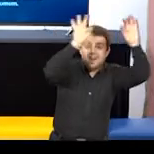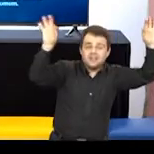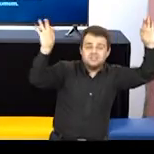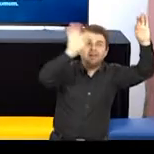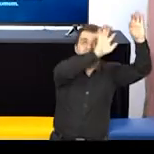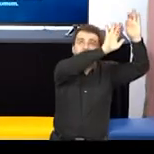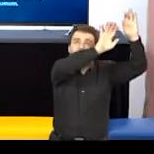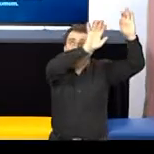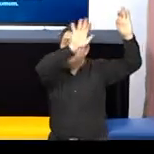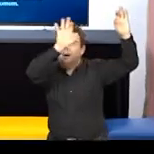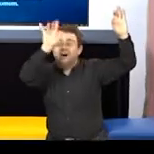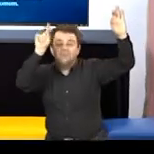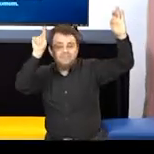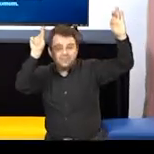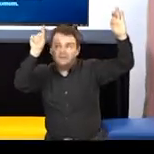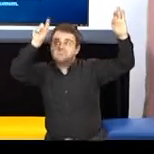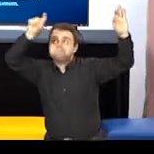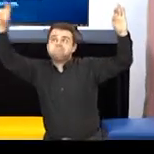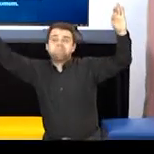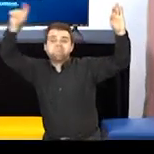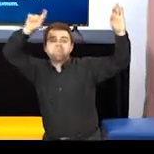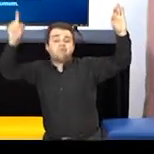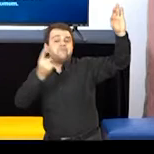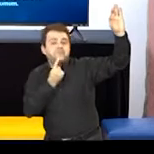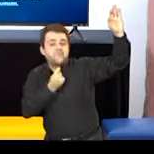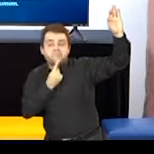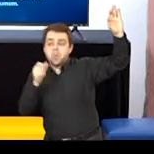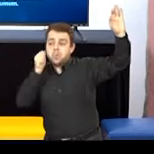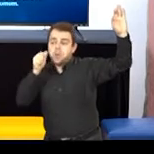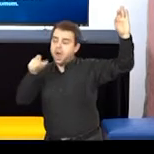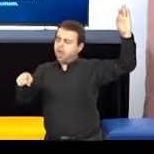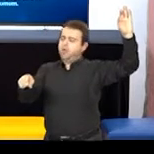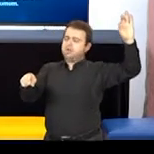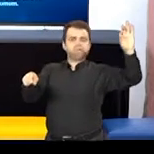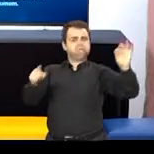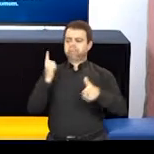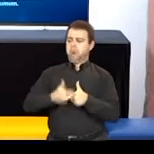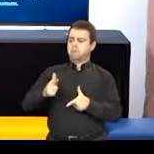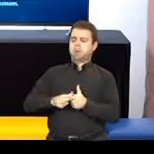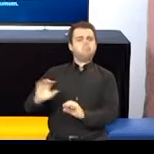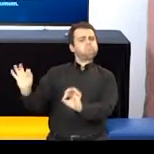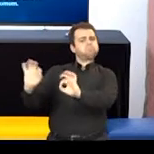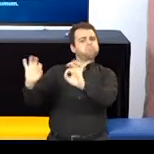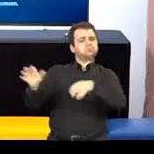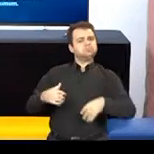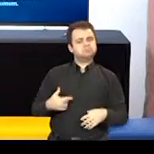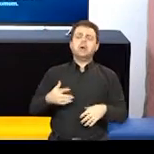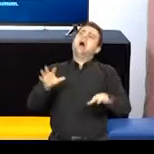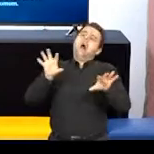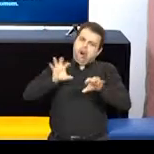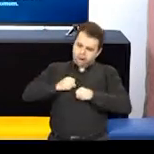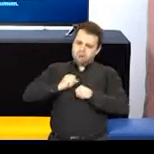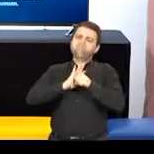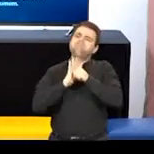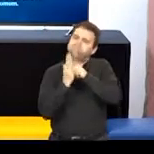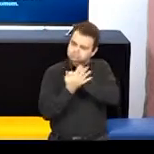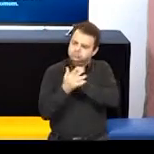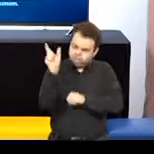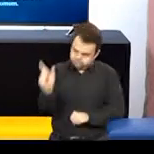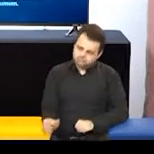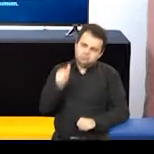porque a gente pode ver na nossa frase em vermelho que ela não teve nenhum problema. Ou seja, contrair o coronavírus para a